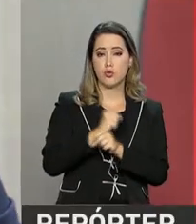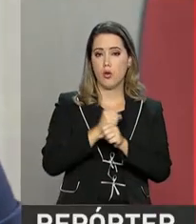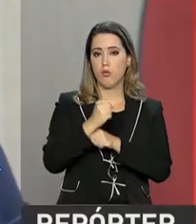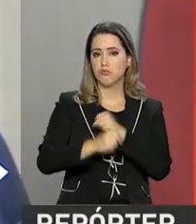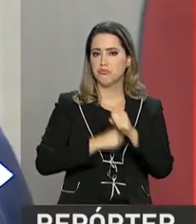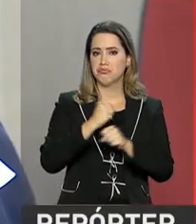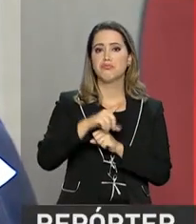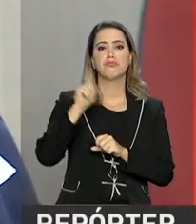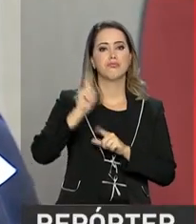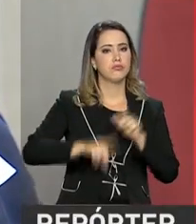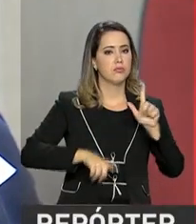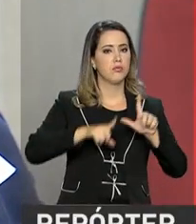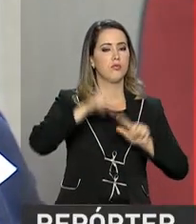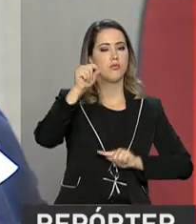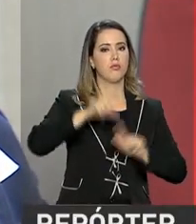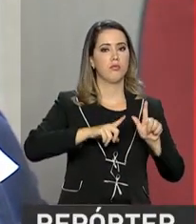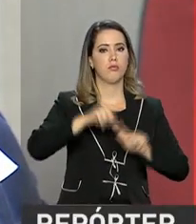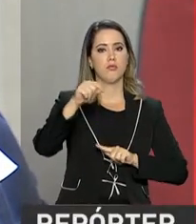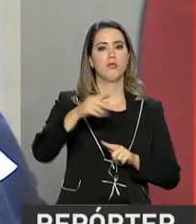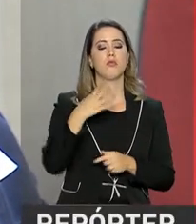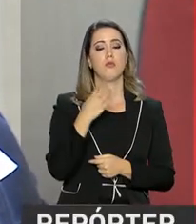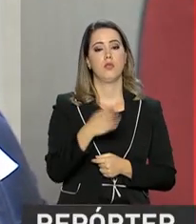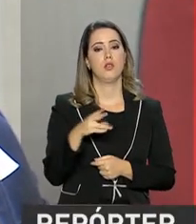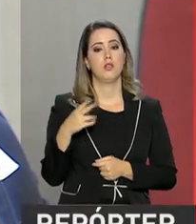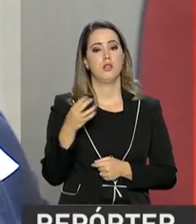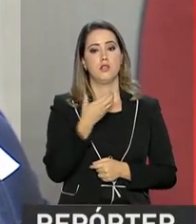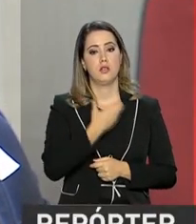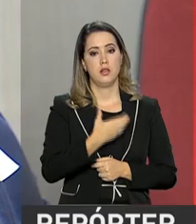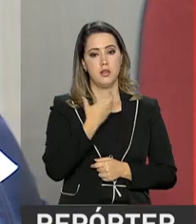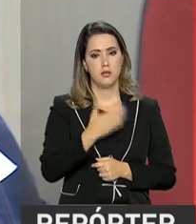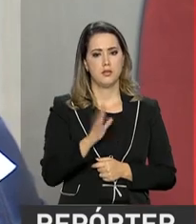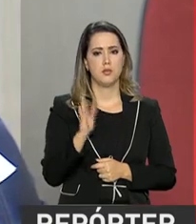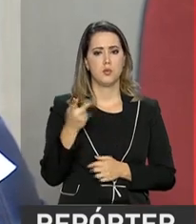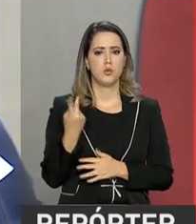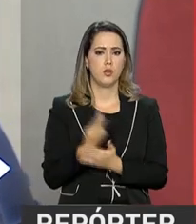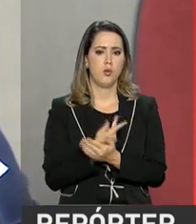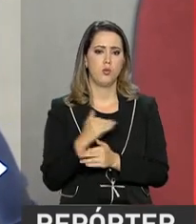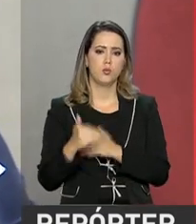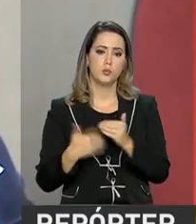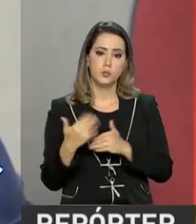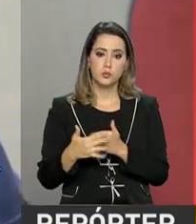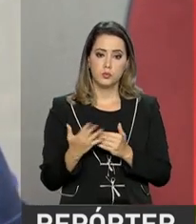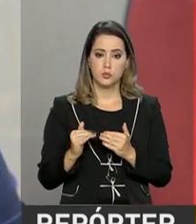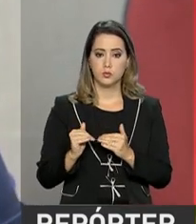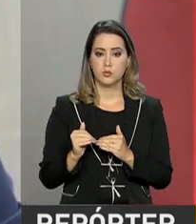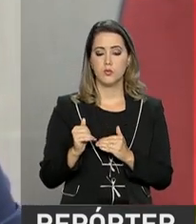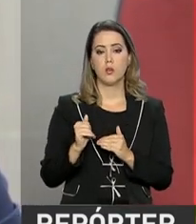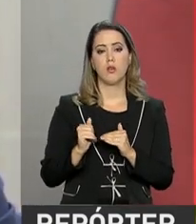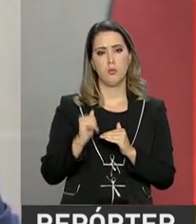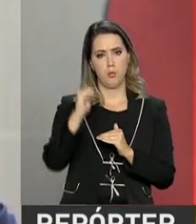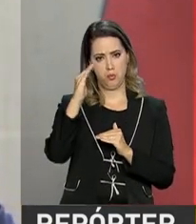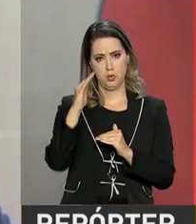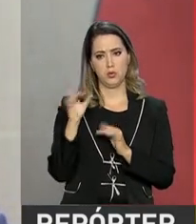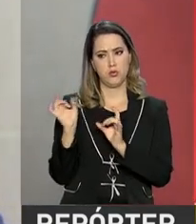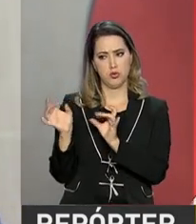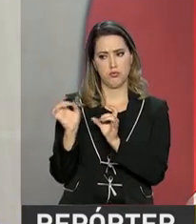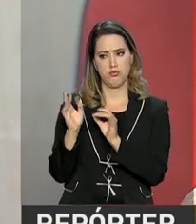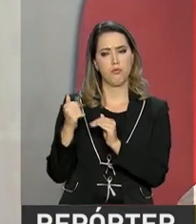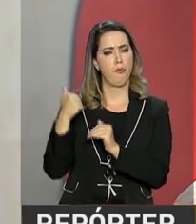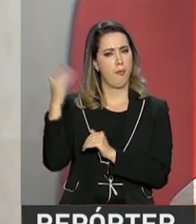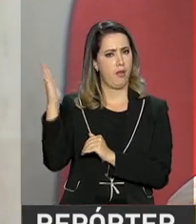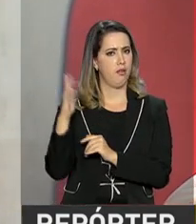meses de dezembro são meses é que por tradição têm superávits consideráveis então nós esperamos